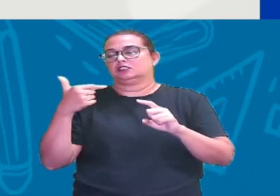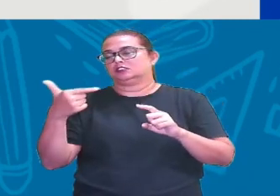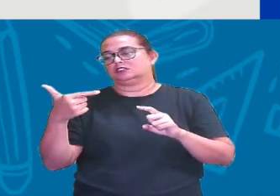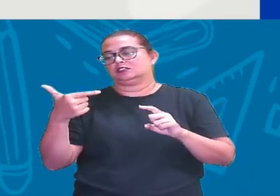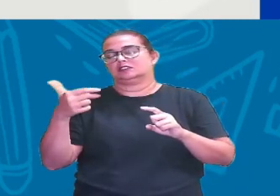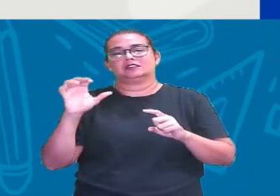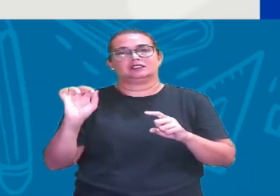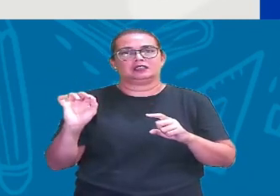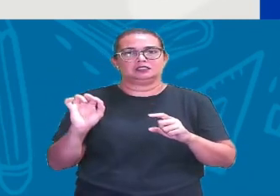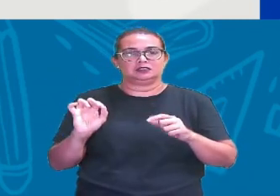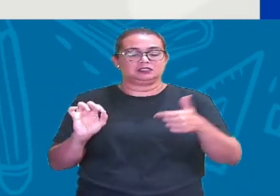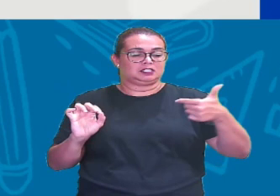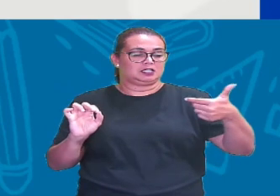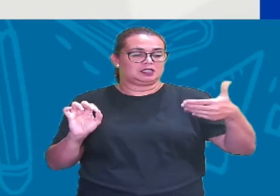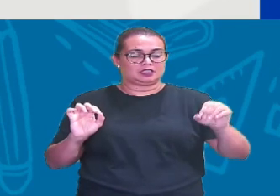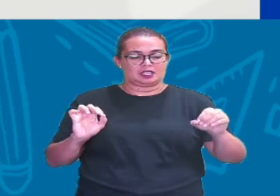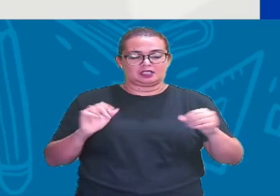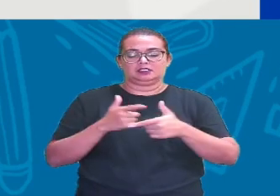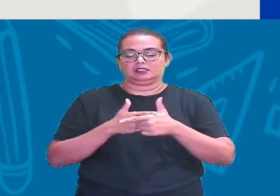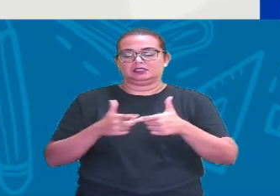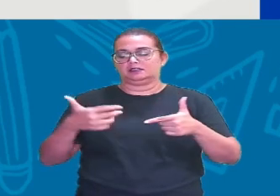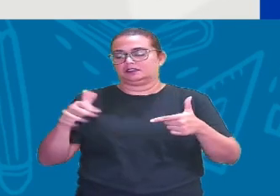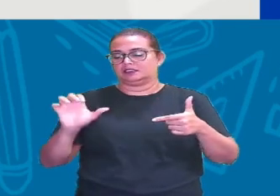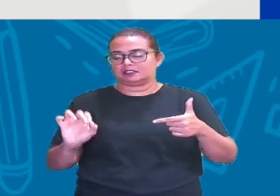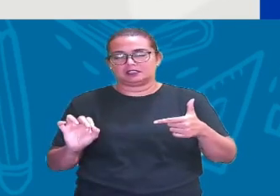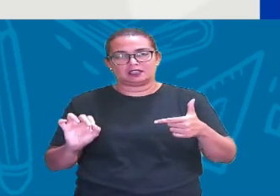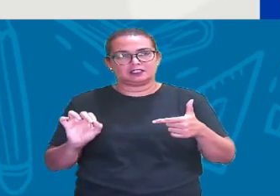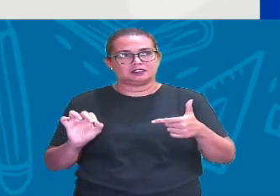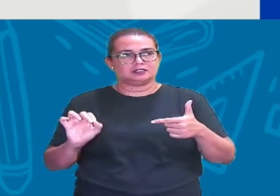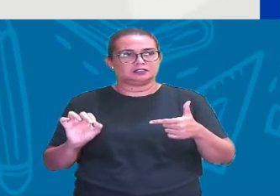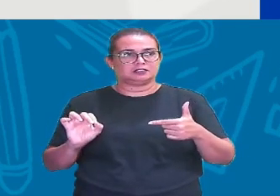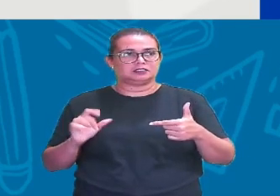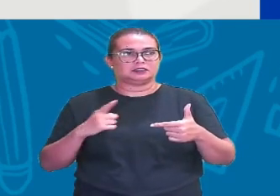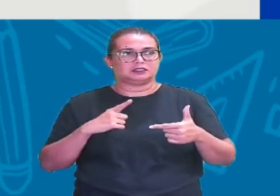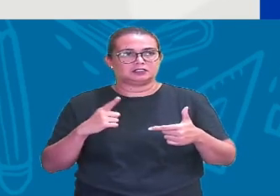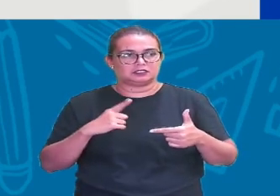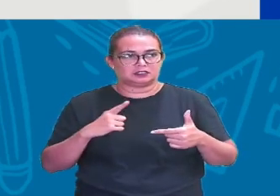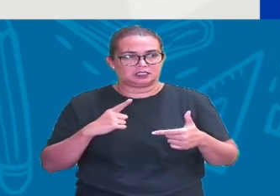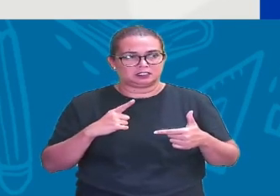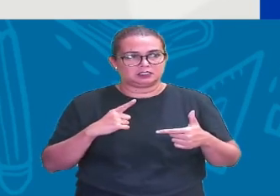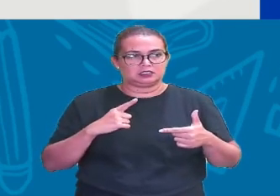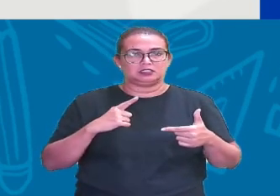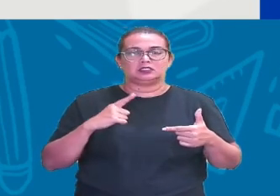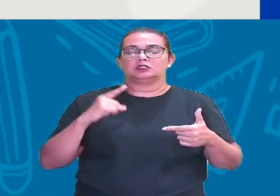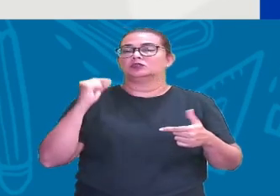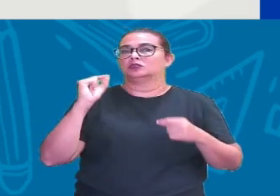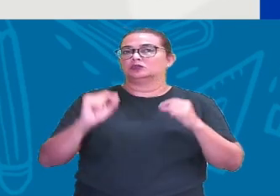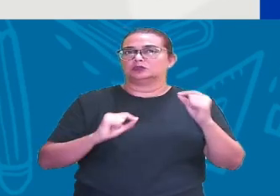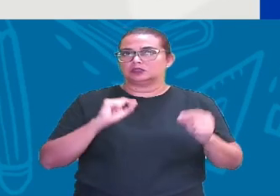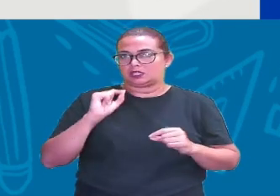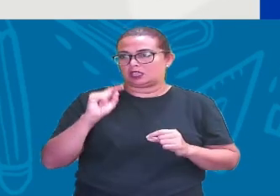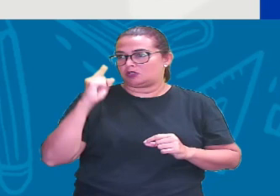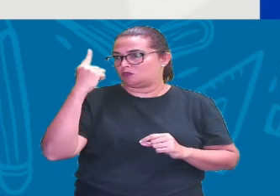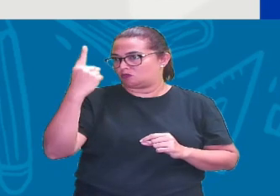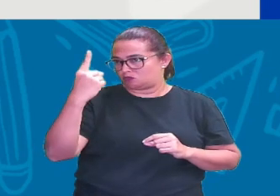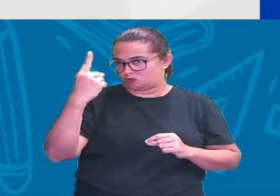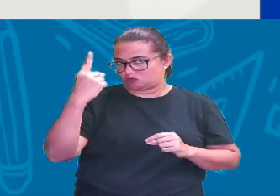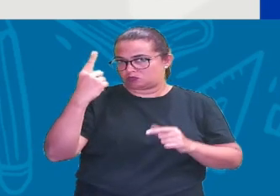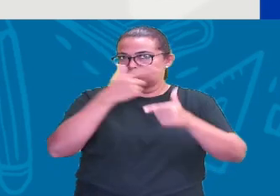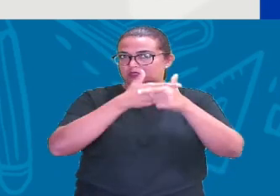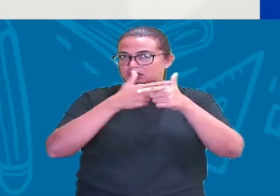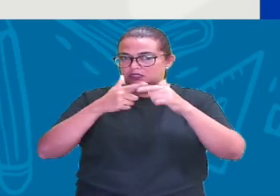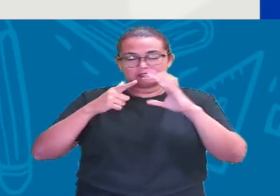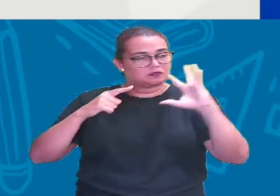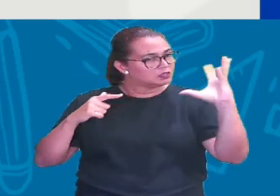certo? Então, dois números, ó, que dividem todos os valores é o número 1 e ele mesmo, tá